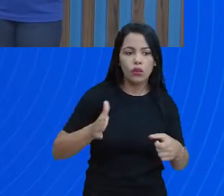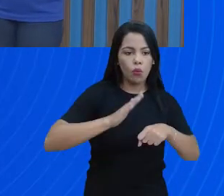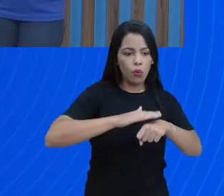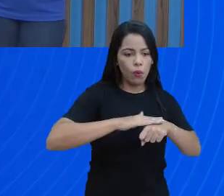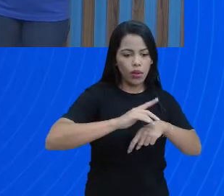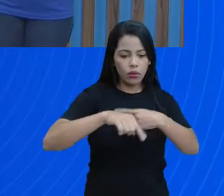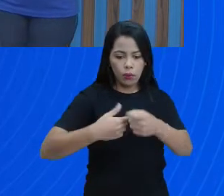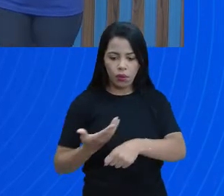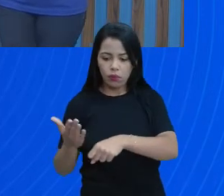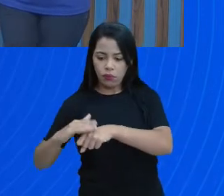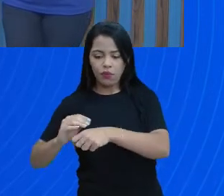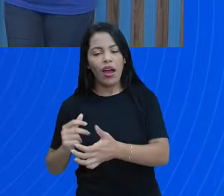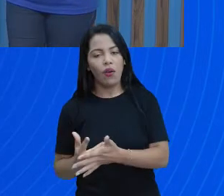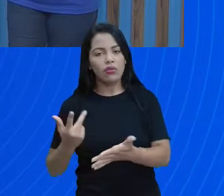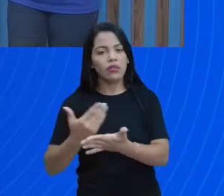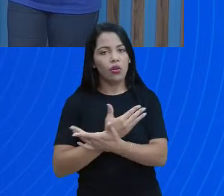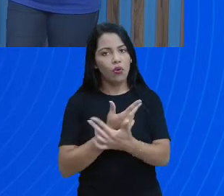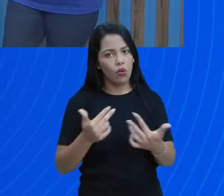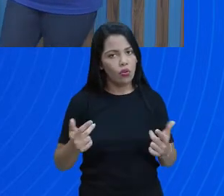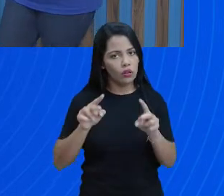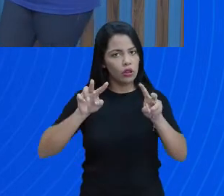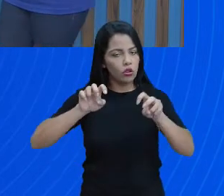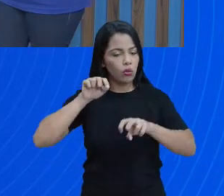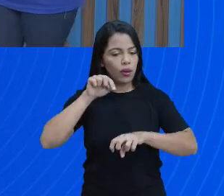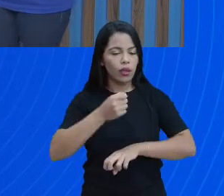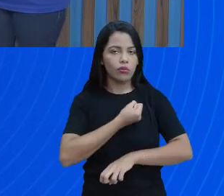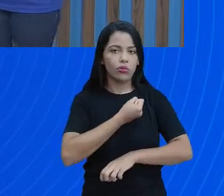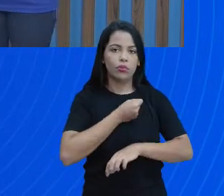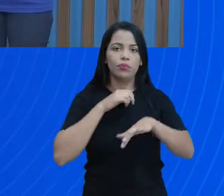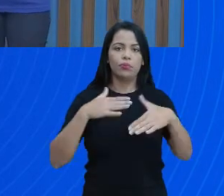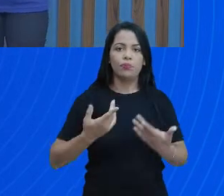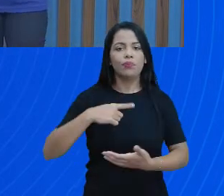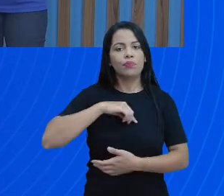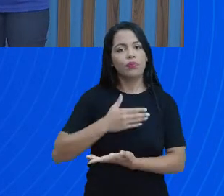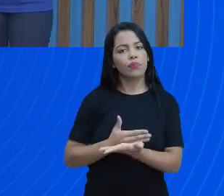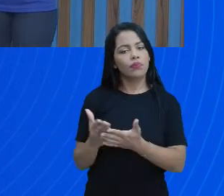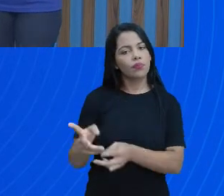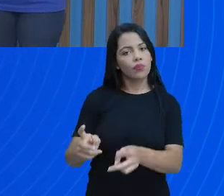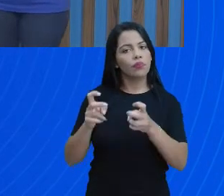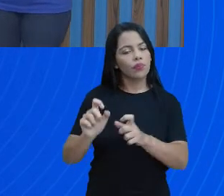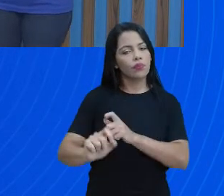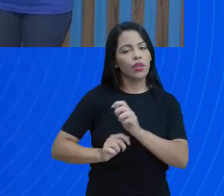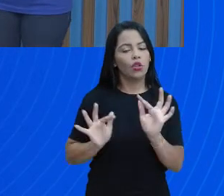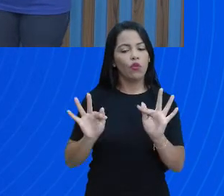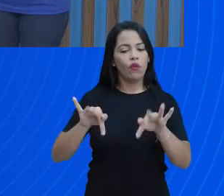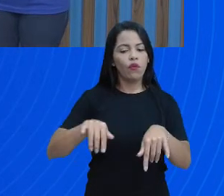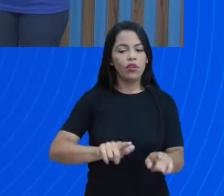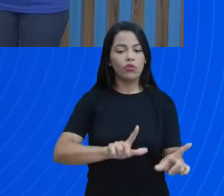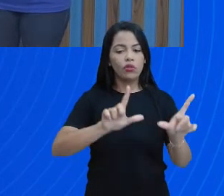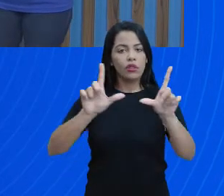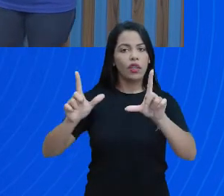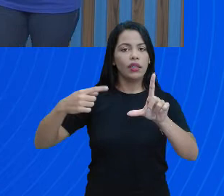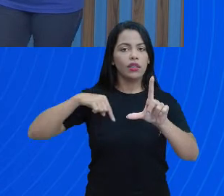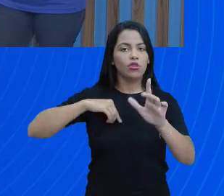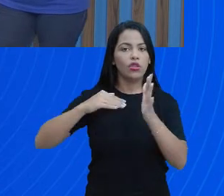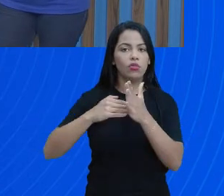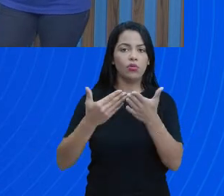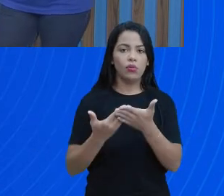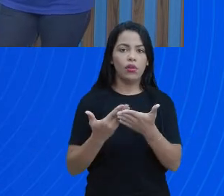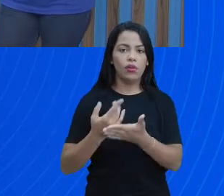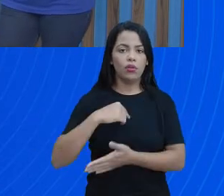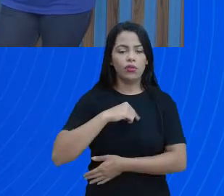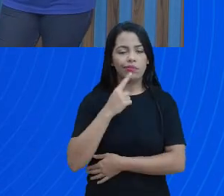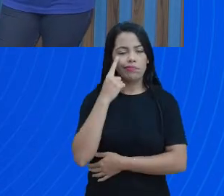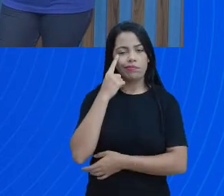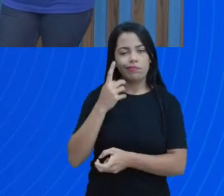outro em relação àquele número ali, tá certo? A gente começou a perceber, que foi o finalzinho do slide da gente, da última aula, a gente começou